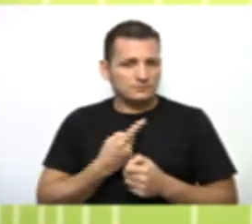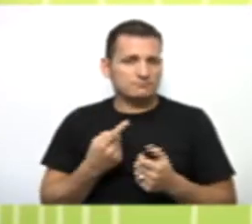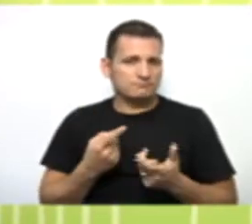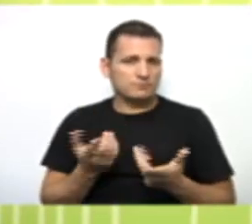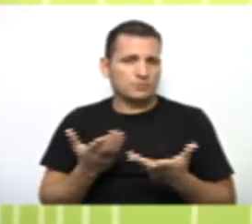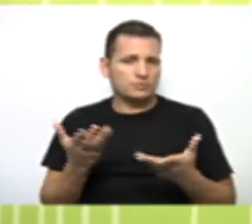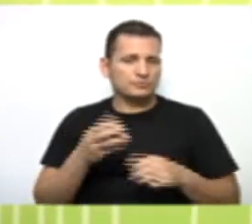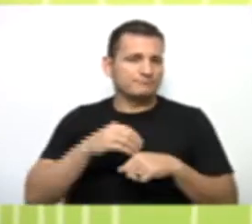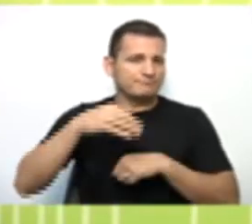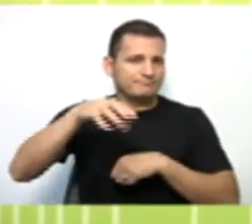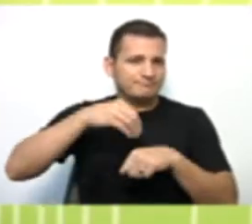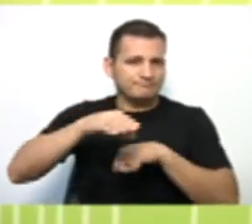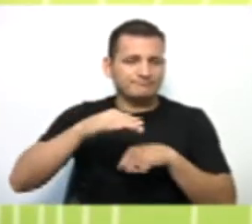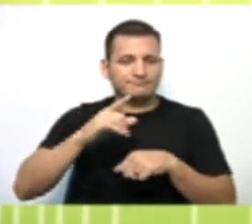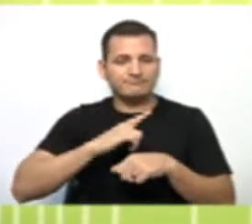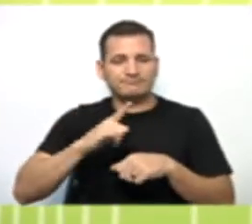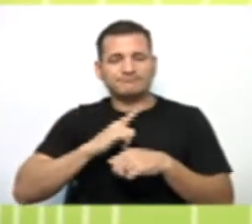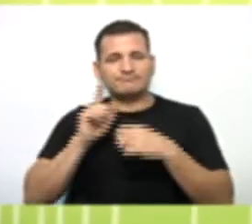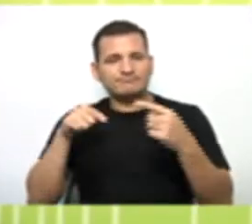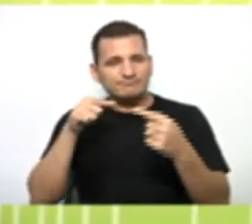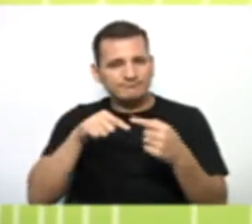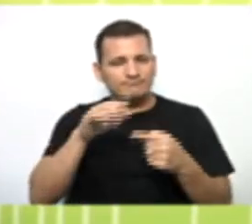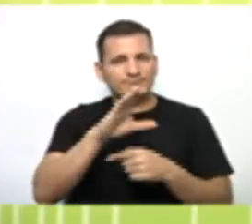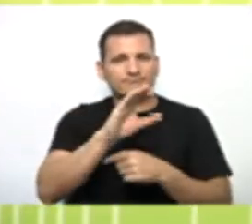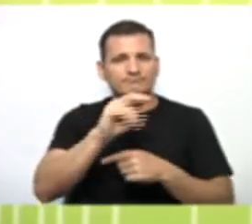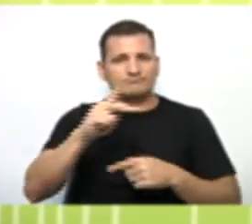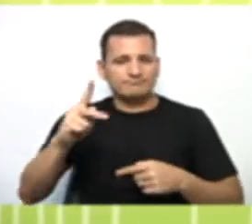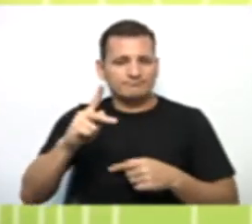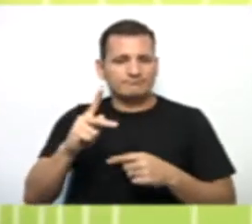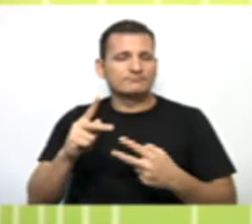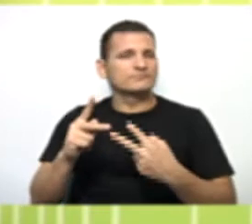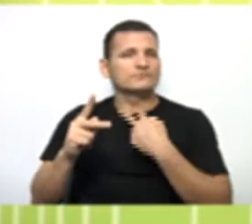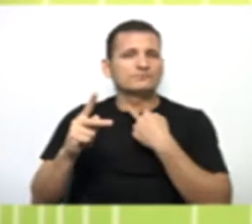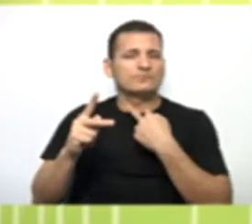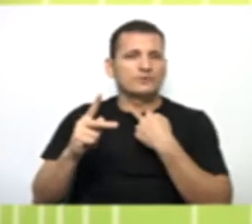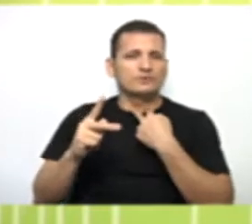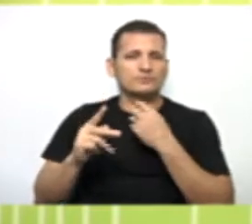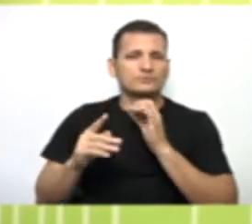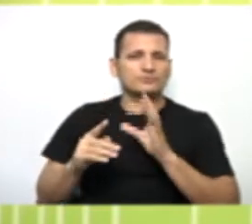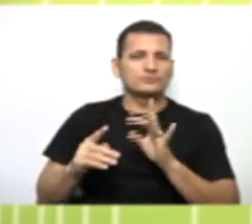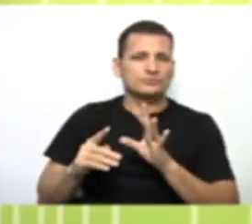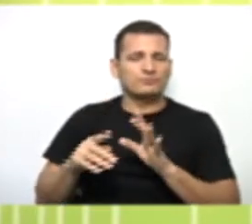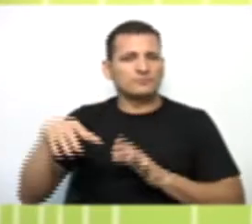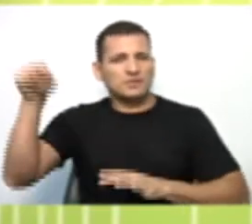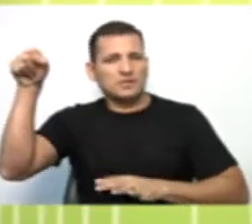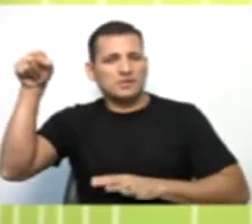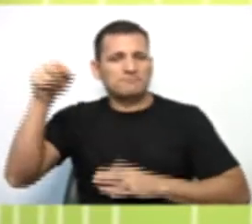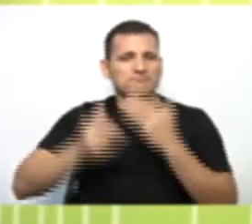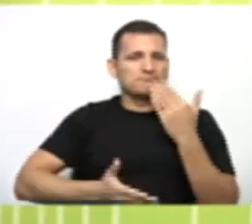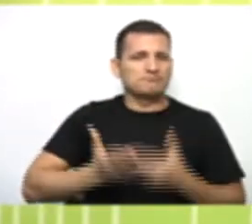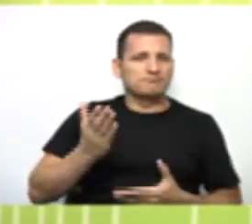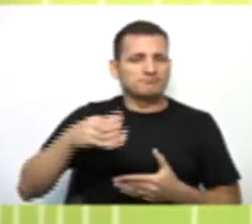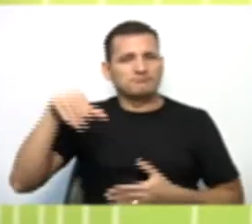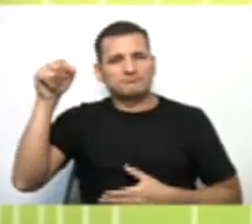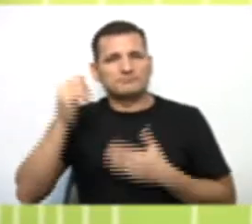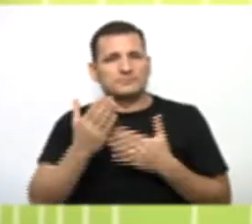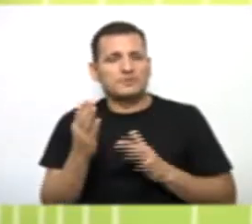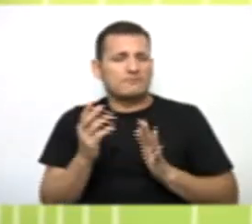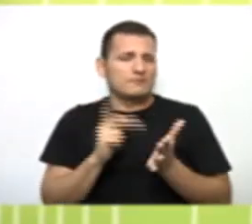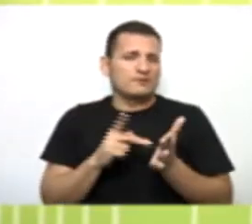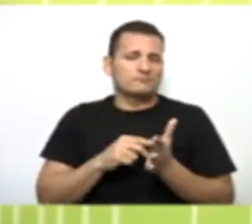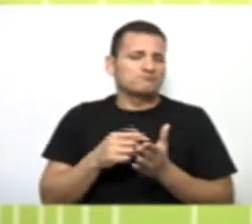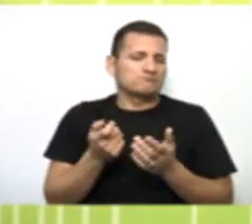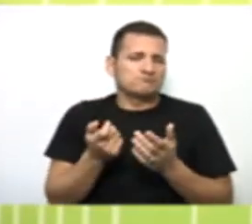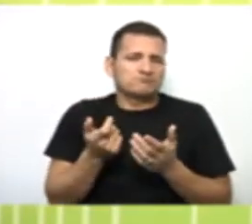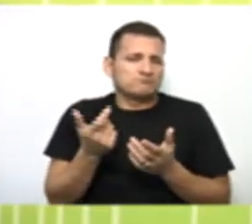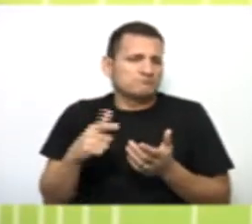para você, que tem a ver com o cooperativismo, não pode haver só o ganha-perde. Ou, na verdade, nem deveria ter o ganha-perde. Ou